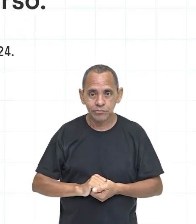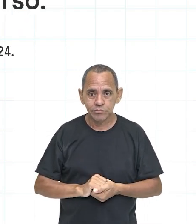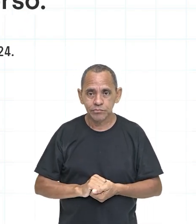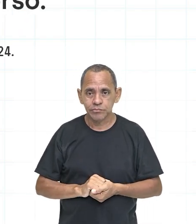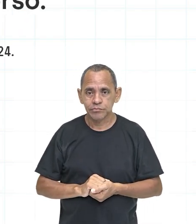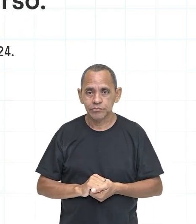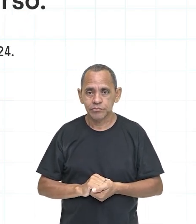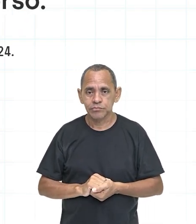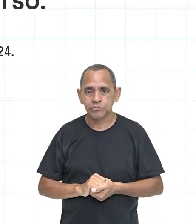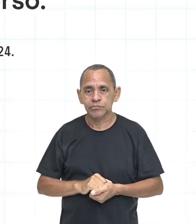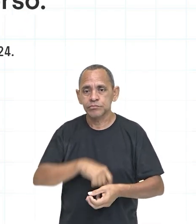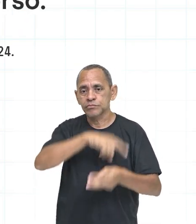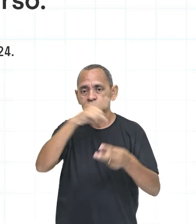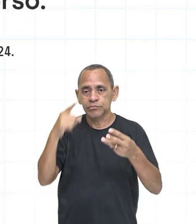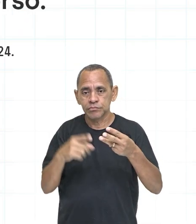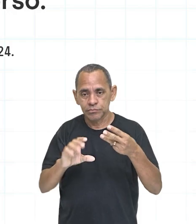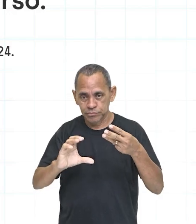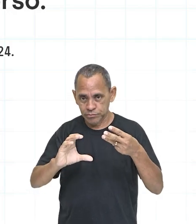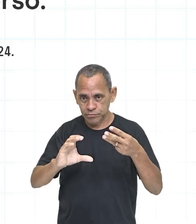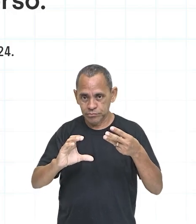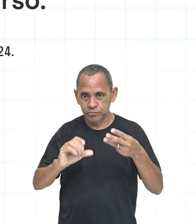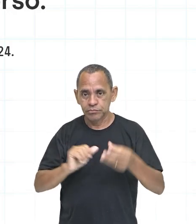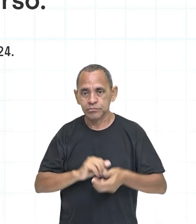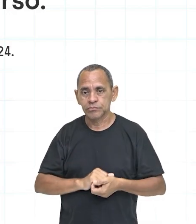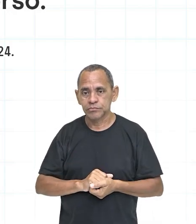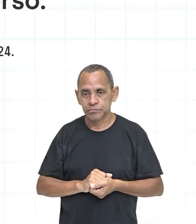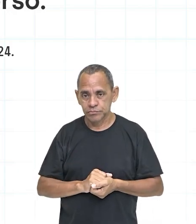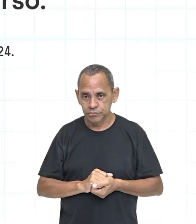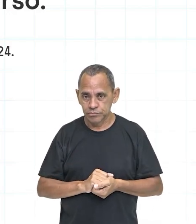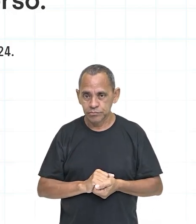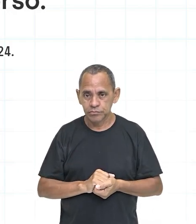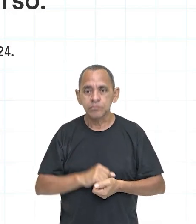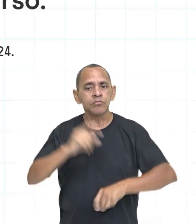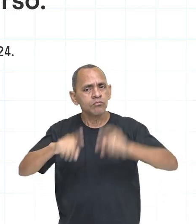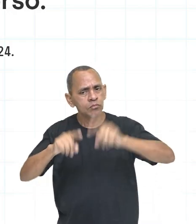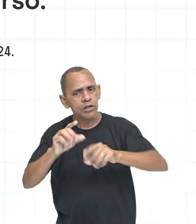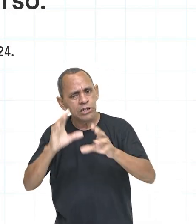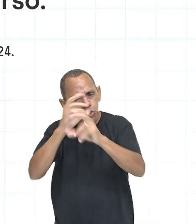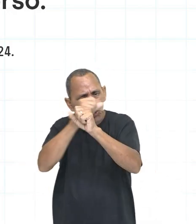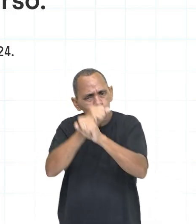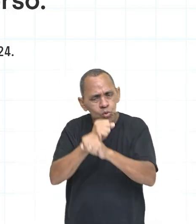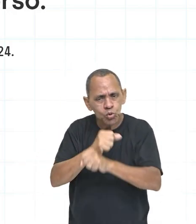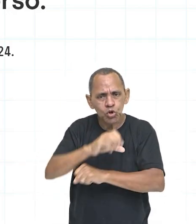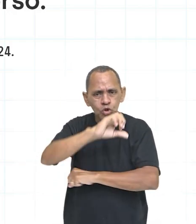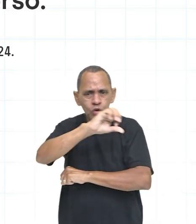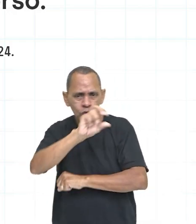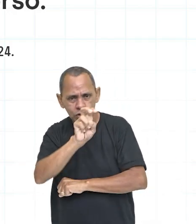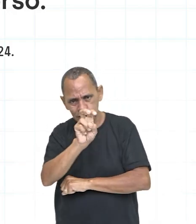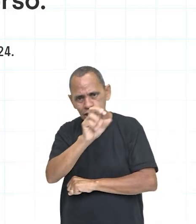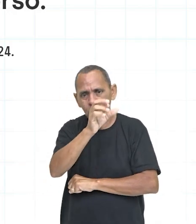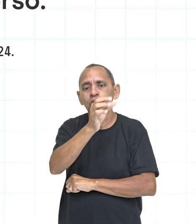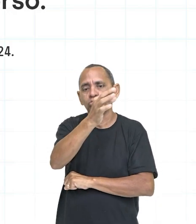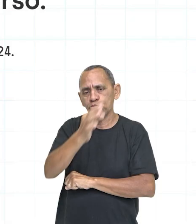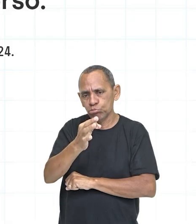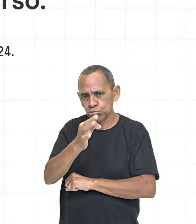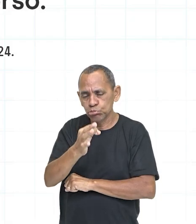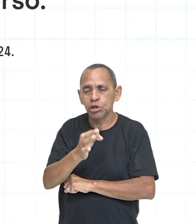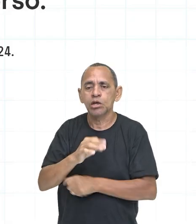C, vamos ver. Matéria escura e energia escura compõem cerca de 95% do universo, e a